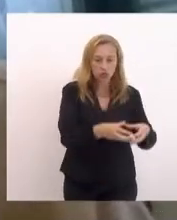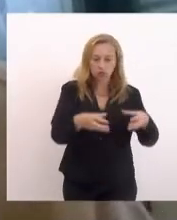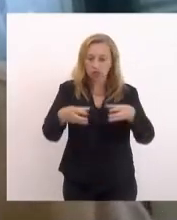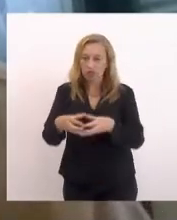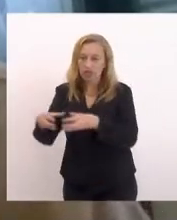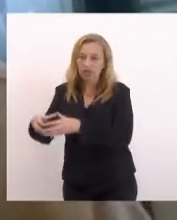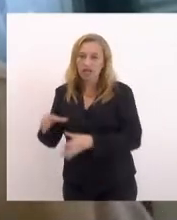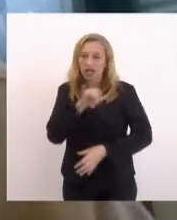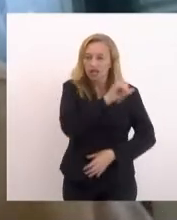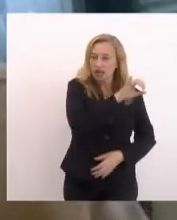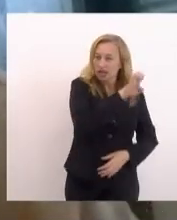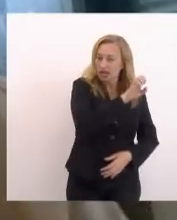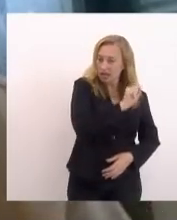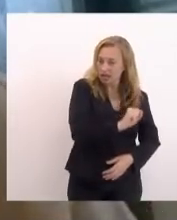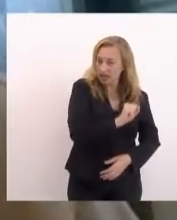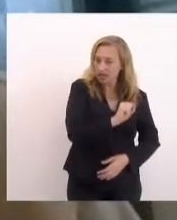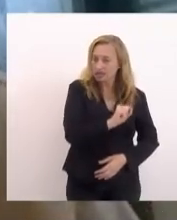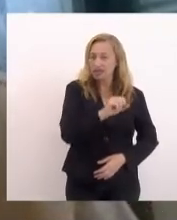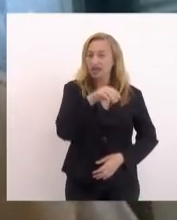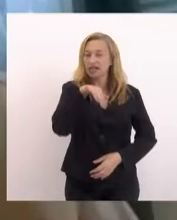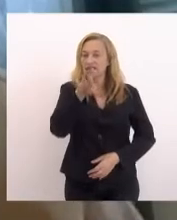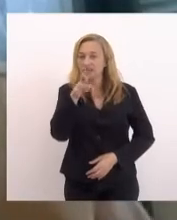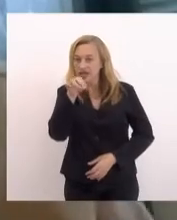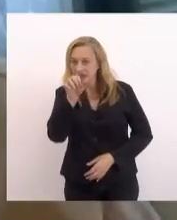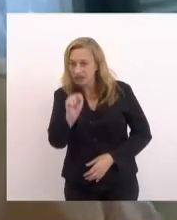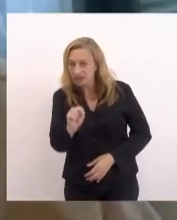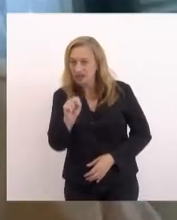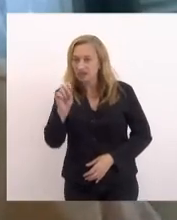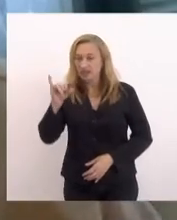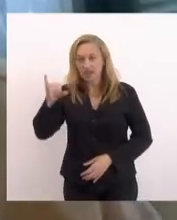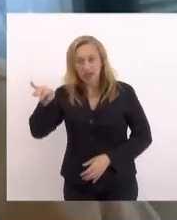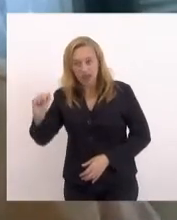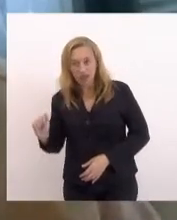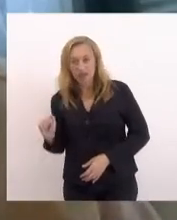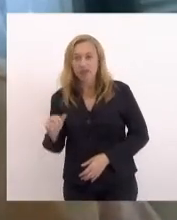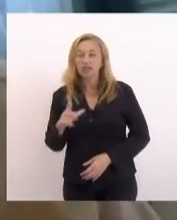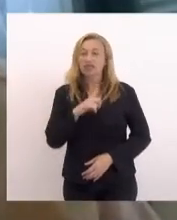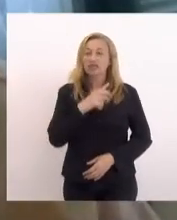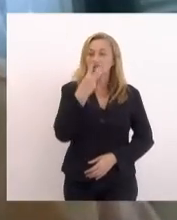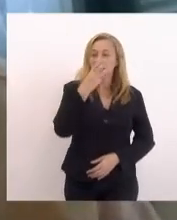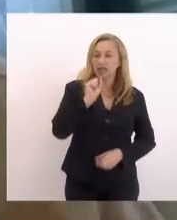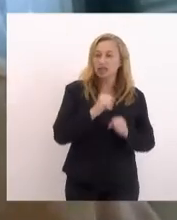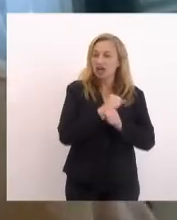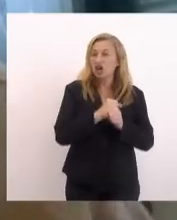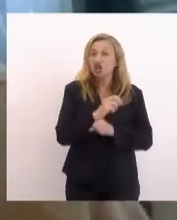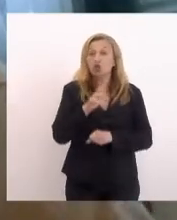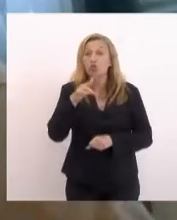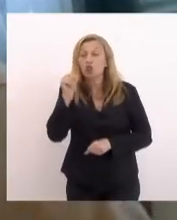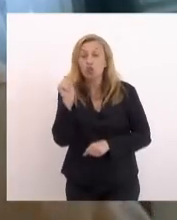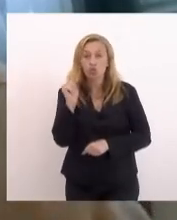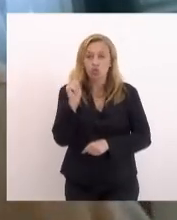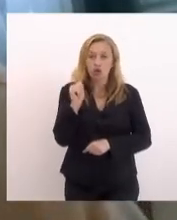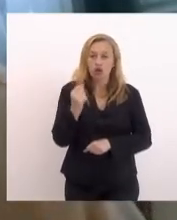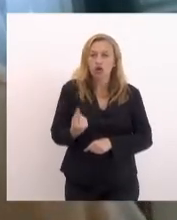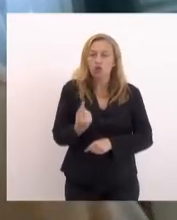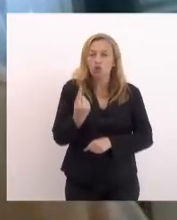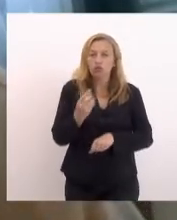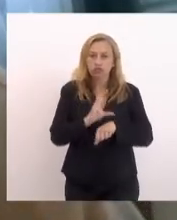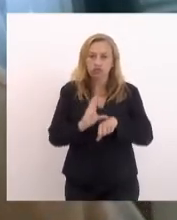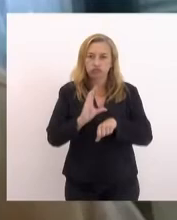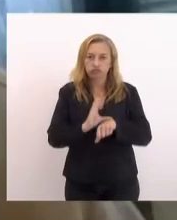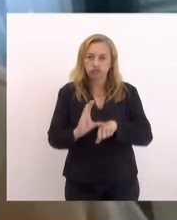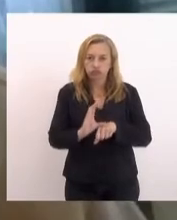IEF, a SERLA e a FEMA, existiam há 30 anos e nunca tinha havido um único concurso